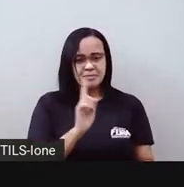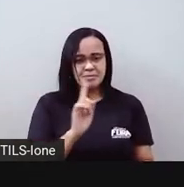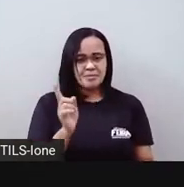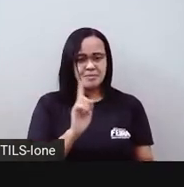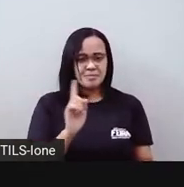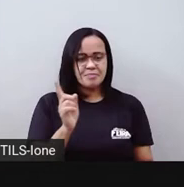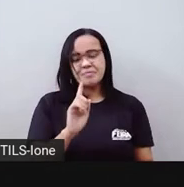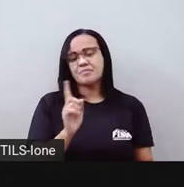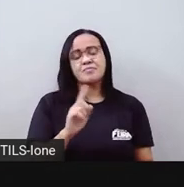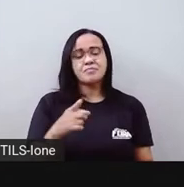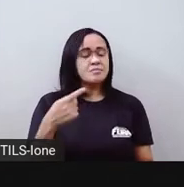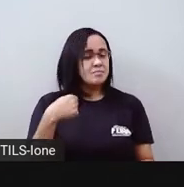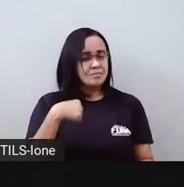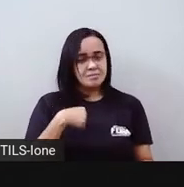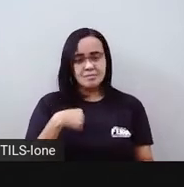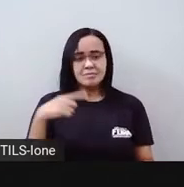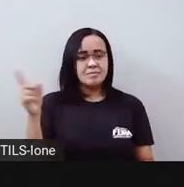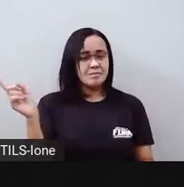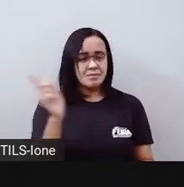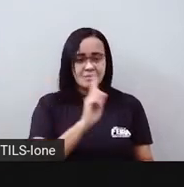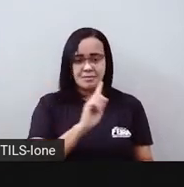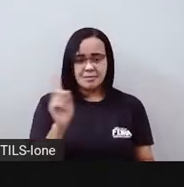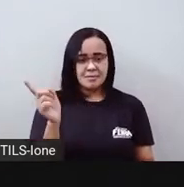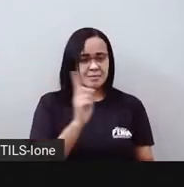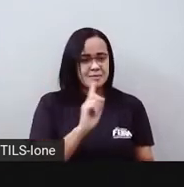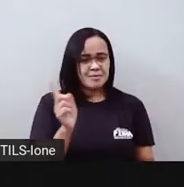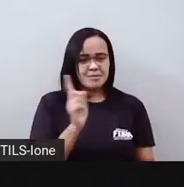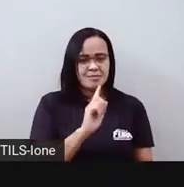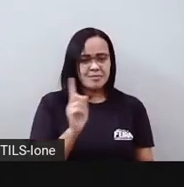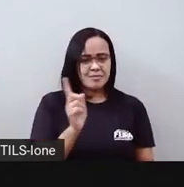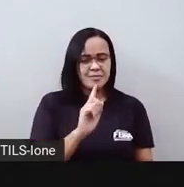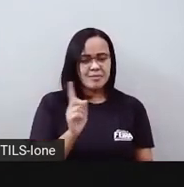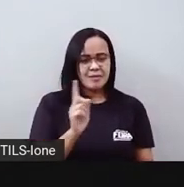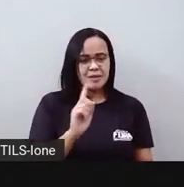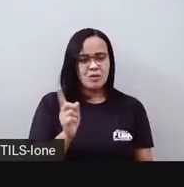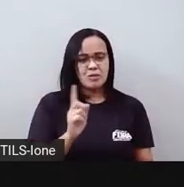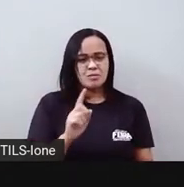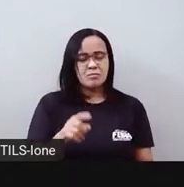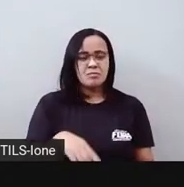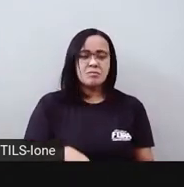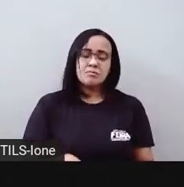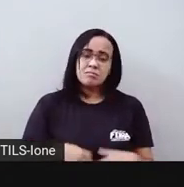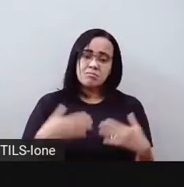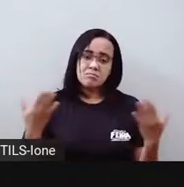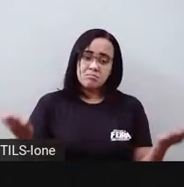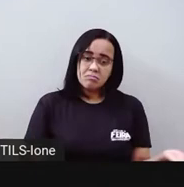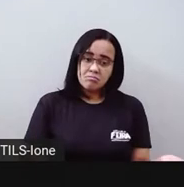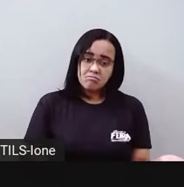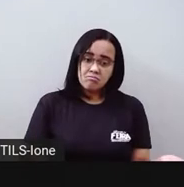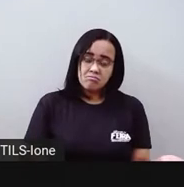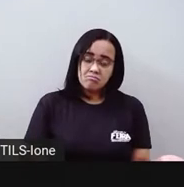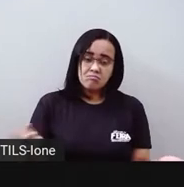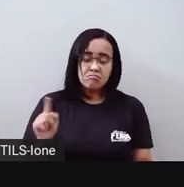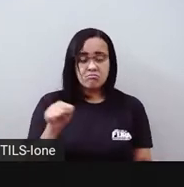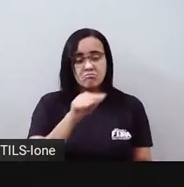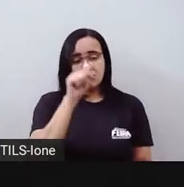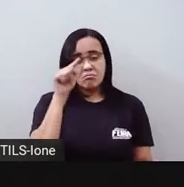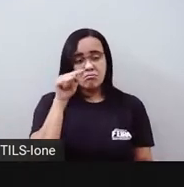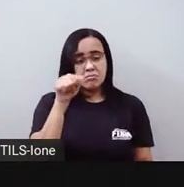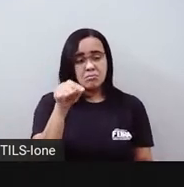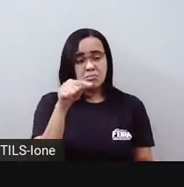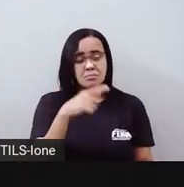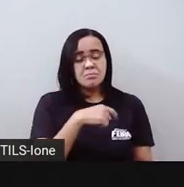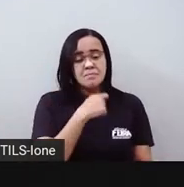not me, não fui eu. E agora,